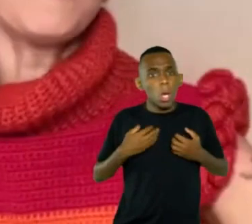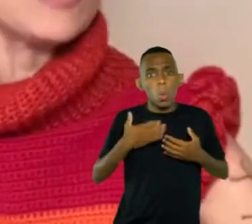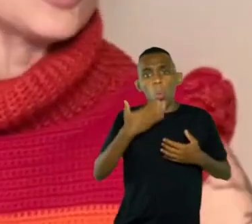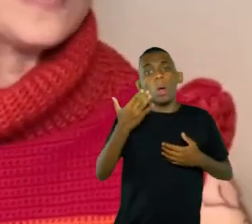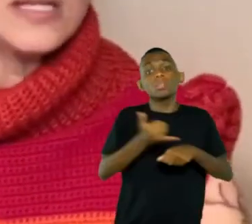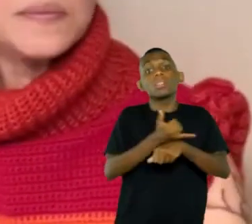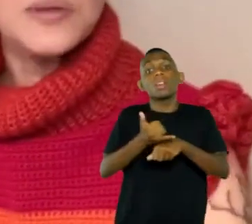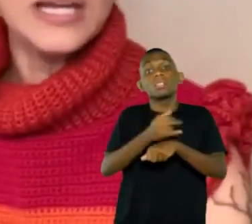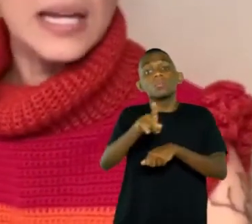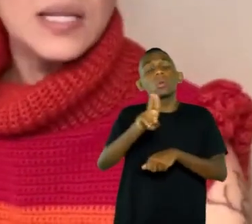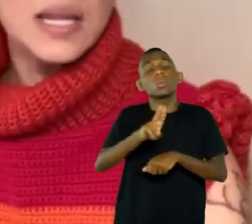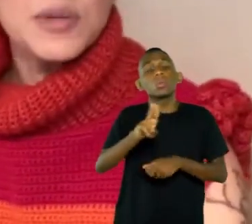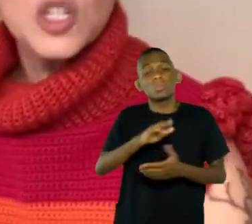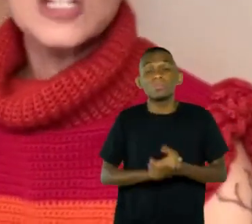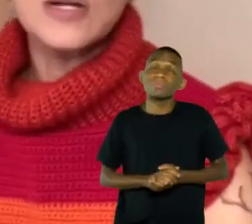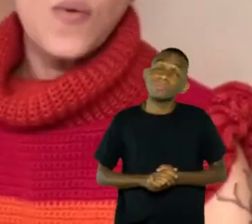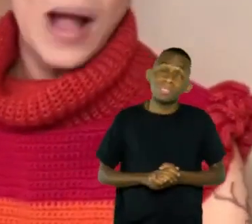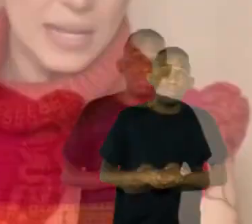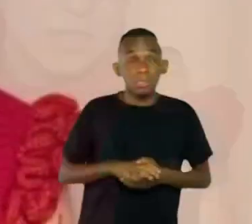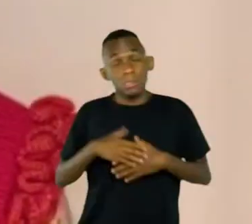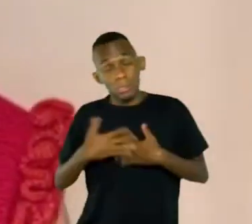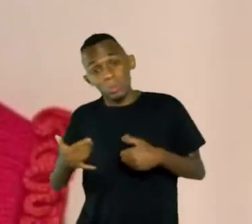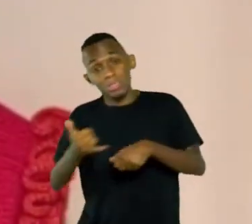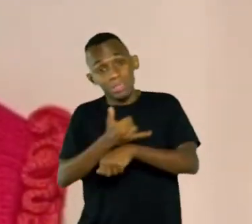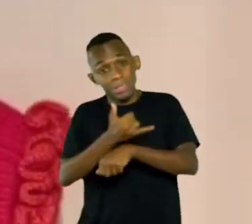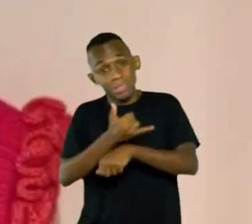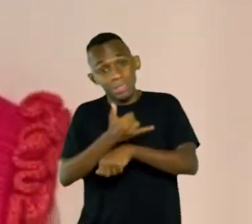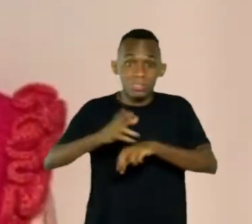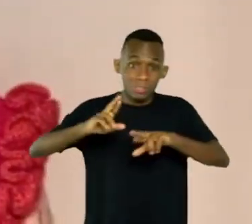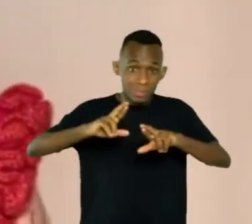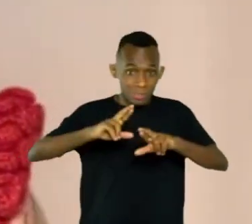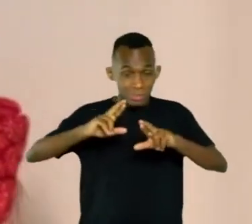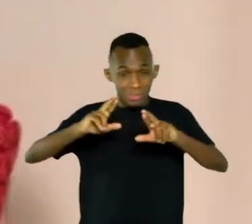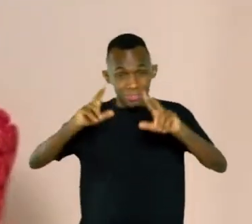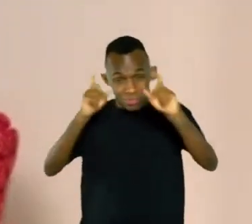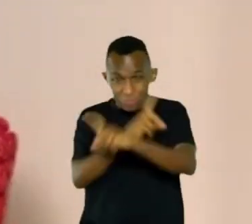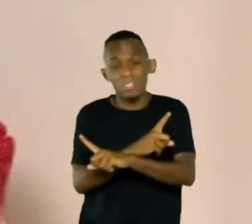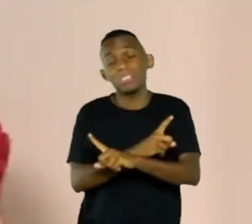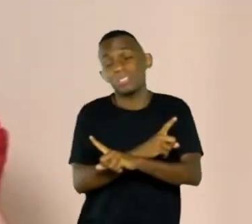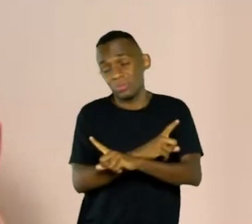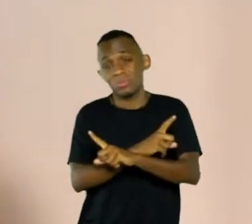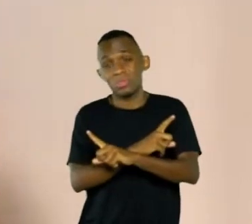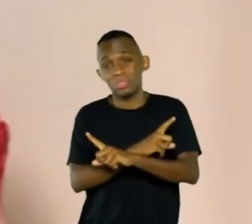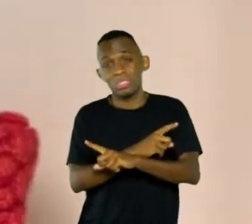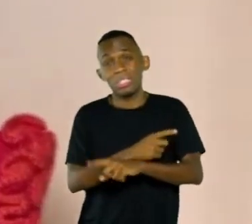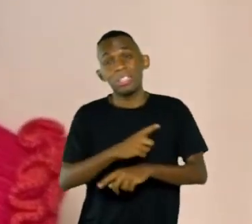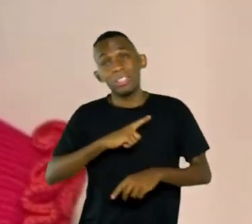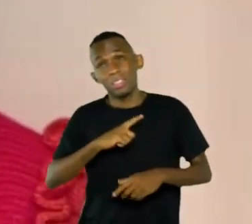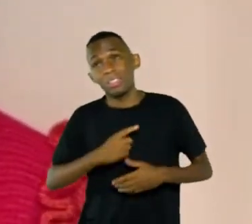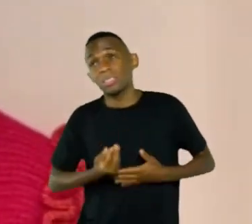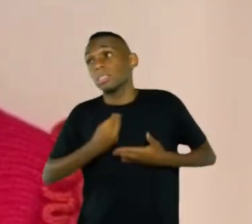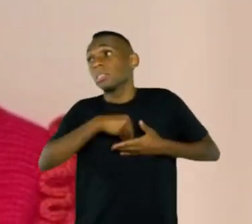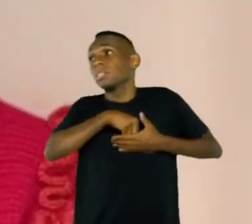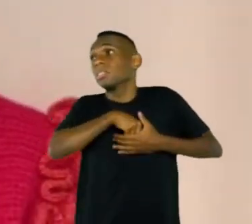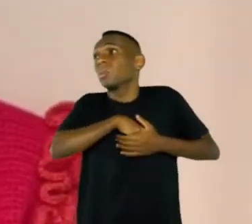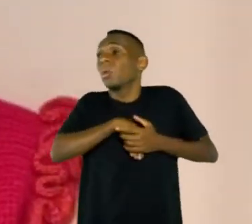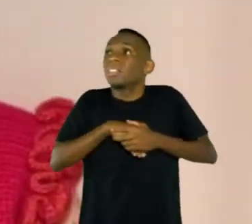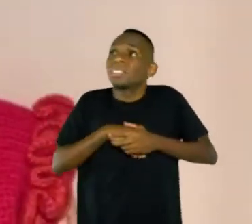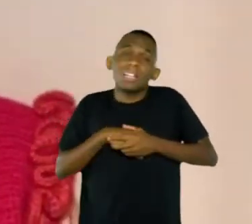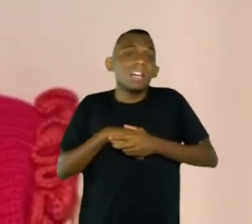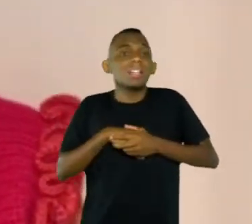Olha, é uma pergunta difícil, porque nem sempre a gente não guarda. Acho que tem muita coisa que fica guardada e a gente faz terapia, e a gente faz